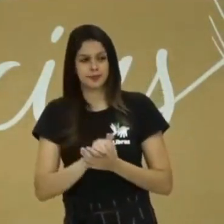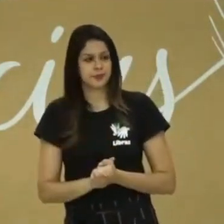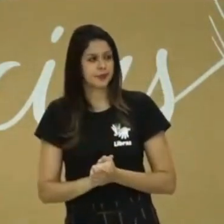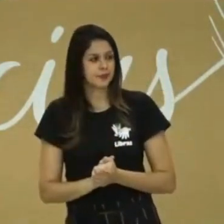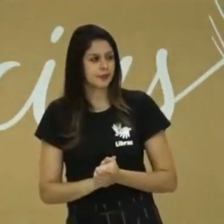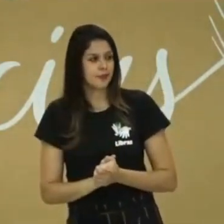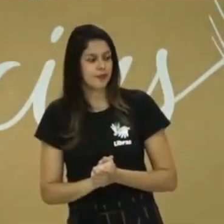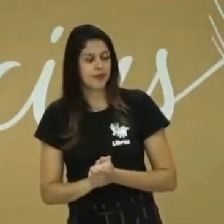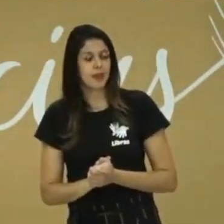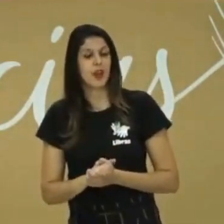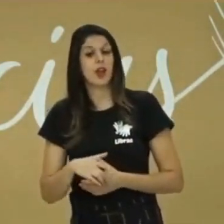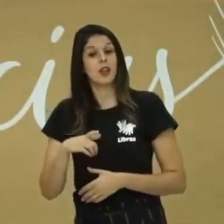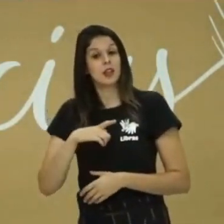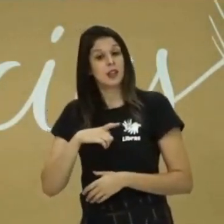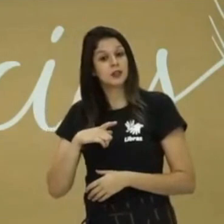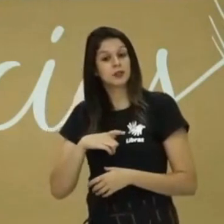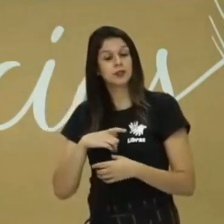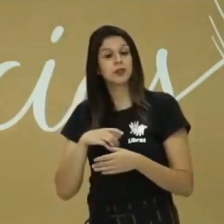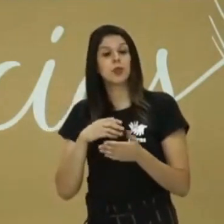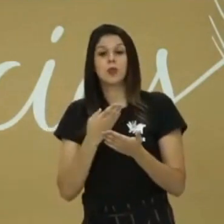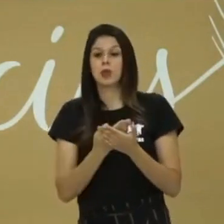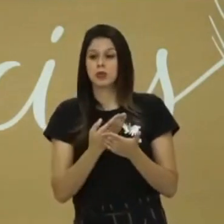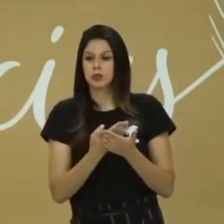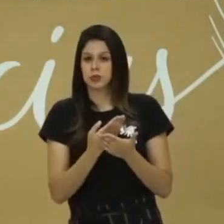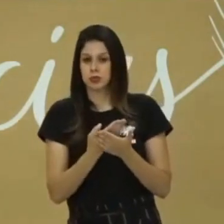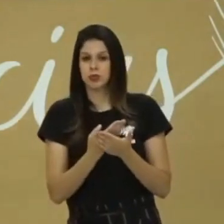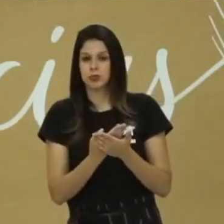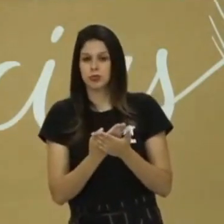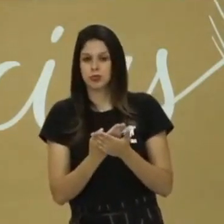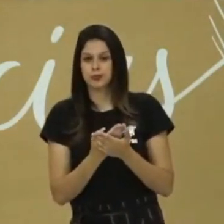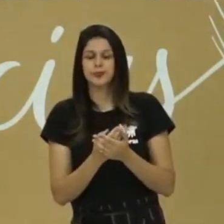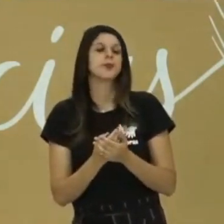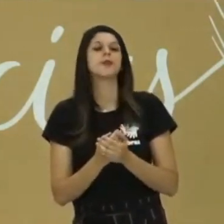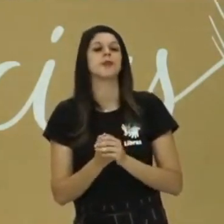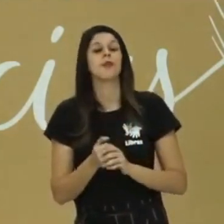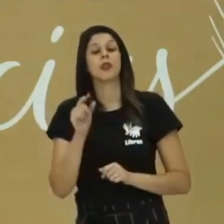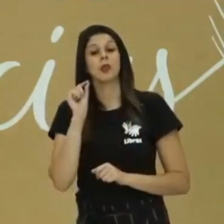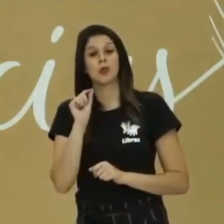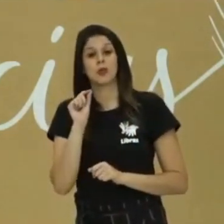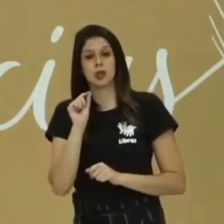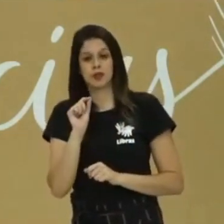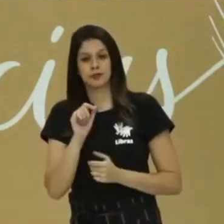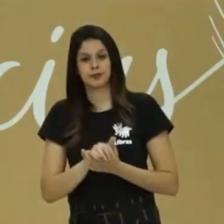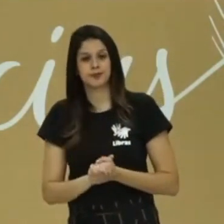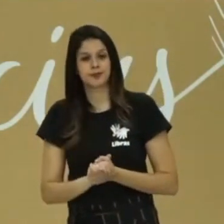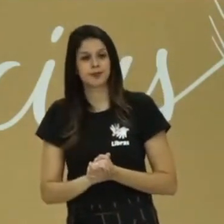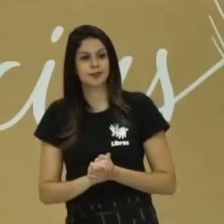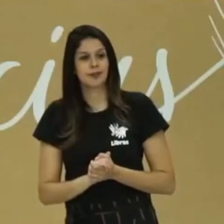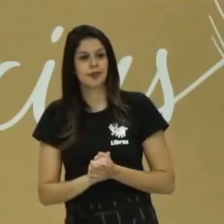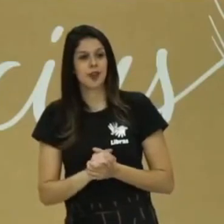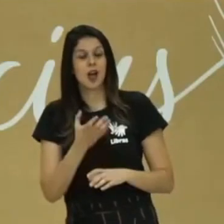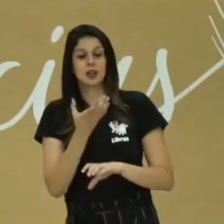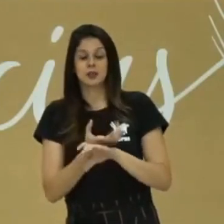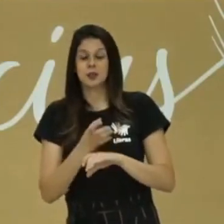transumanismo é uma filosofia que está se embasando na ciência